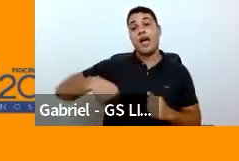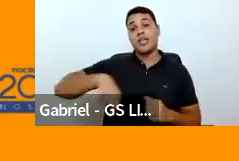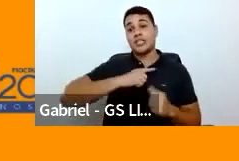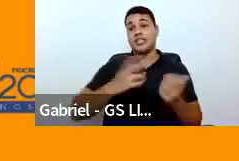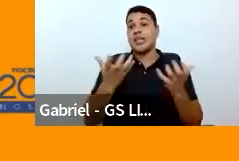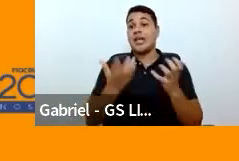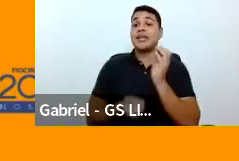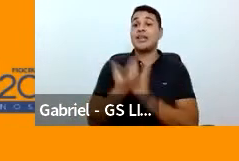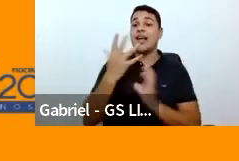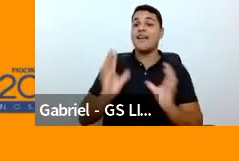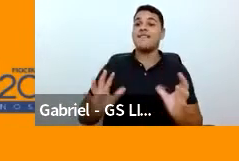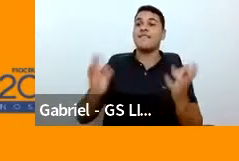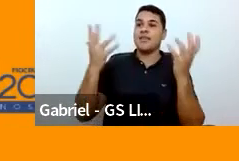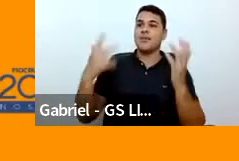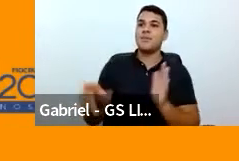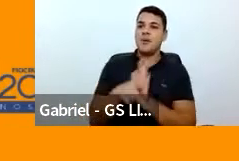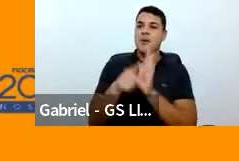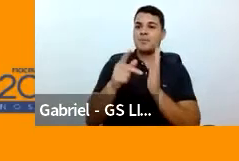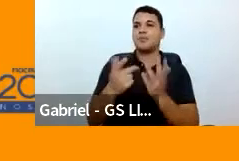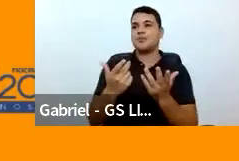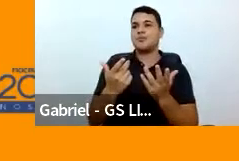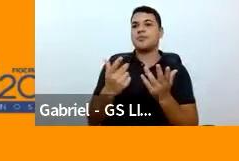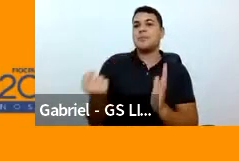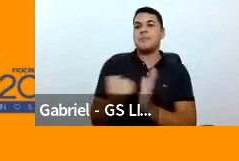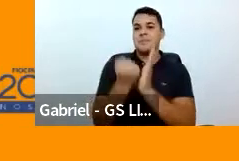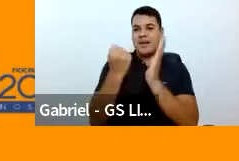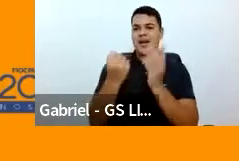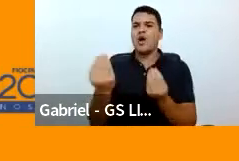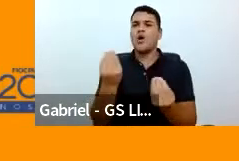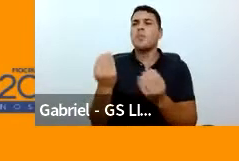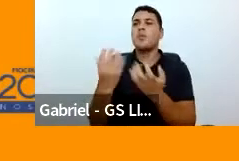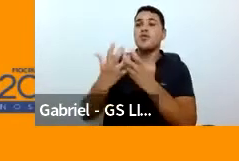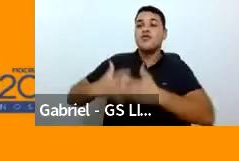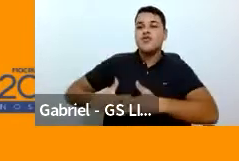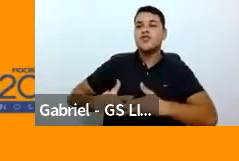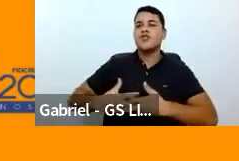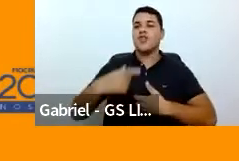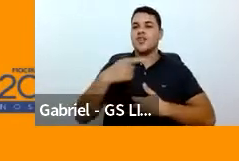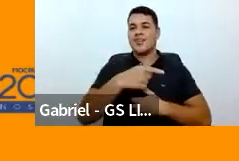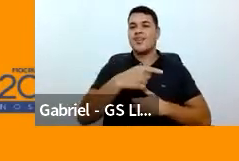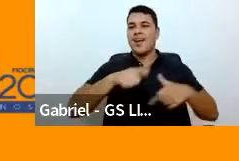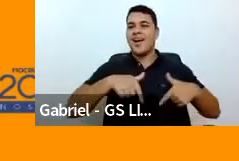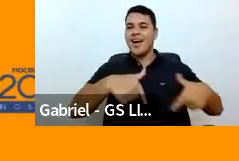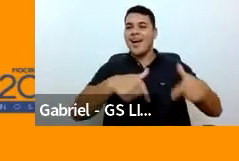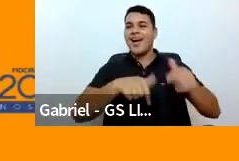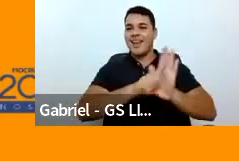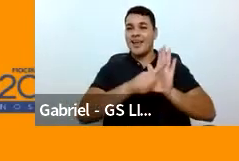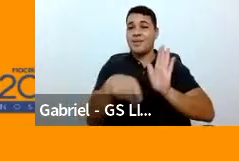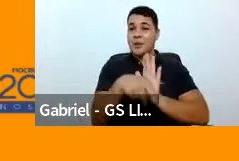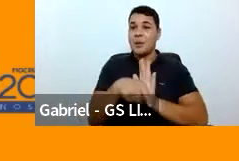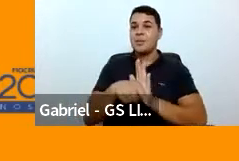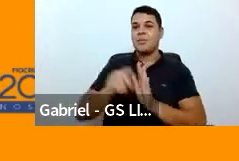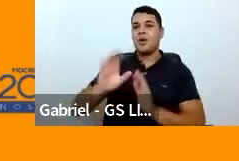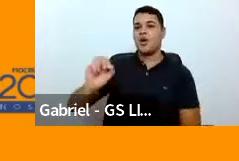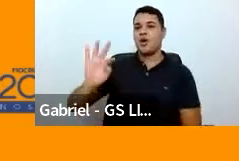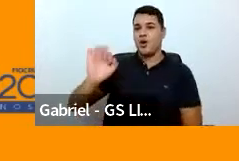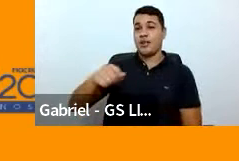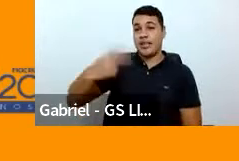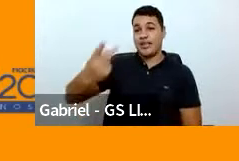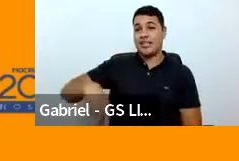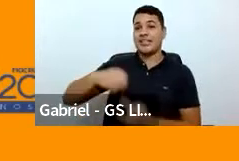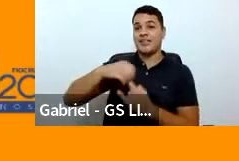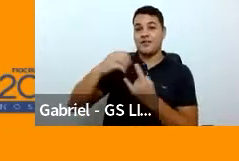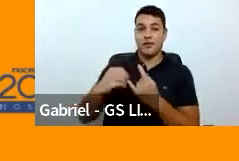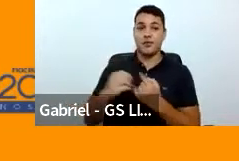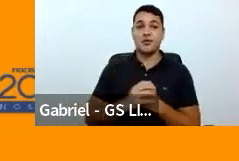como que tem sido, né, as ações afirmativas no contexto da Fiocruz. Uma outra frente que a gente tem atuado é na construção de uma